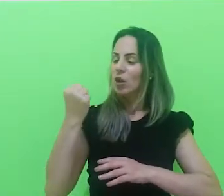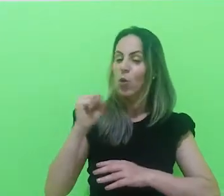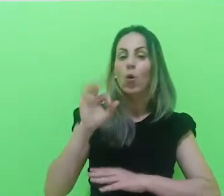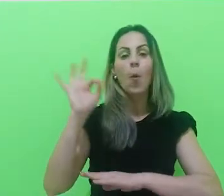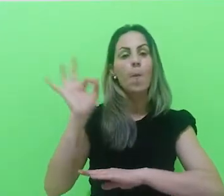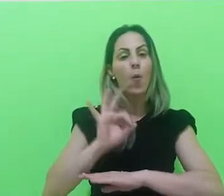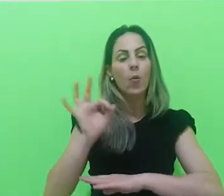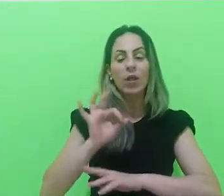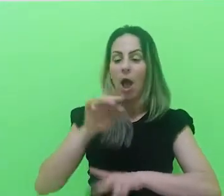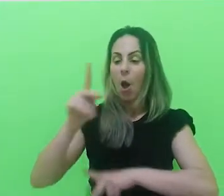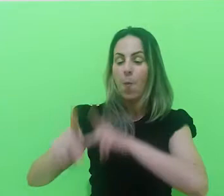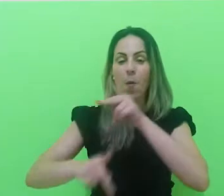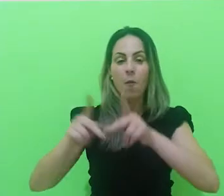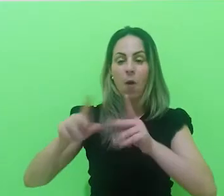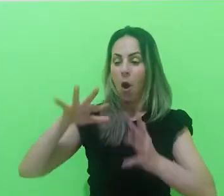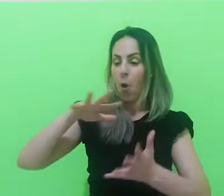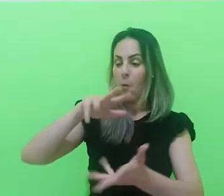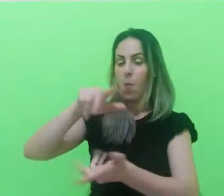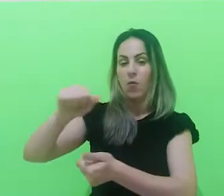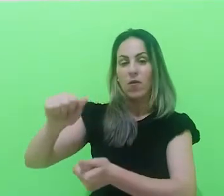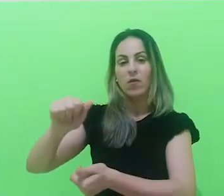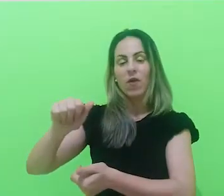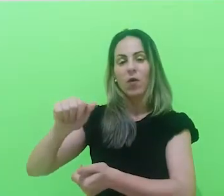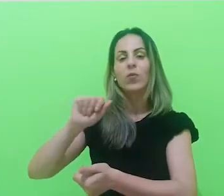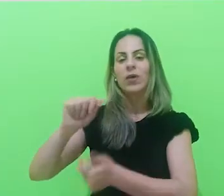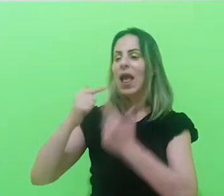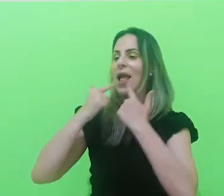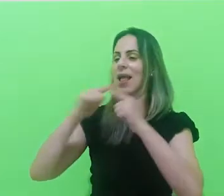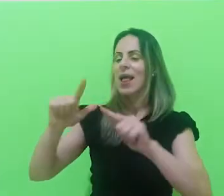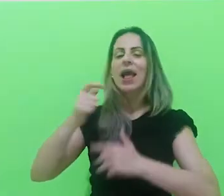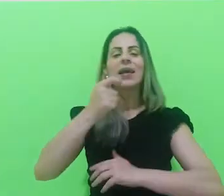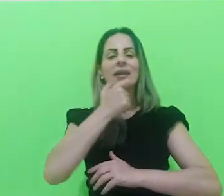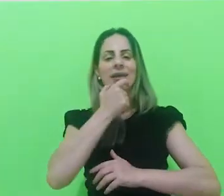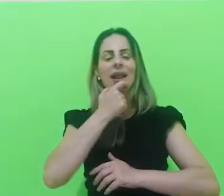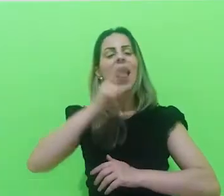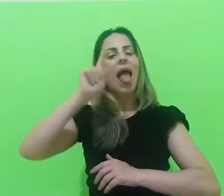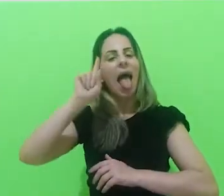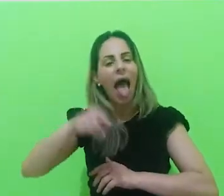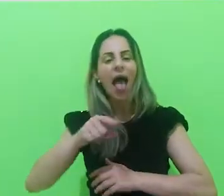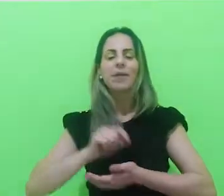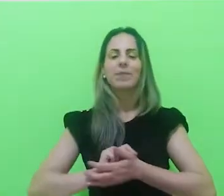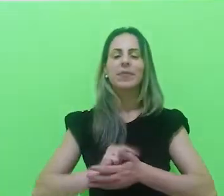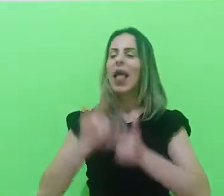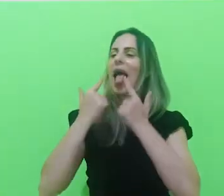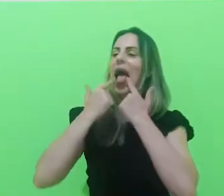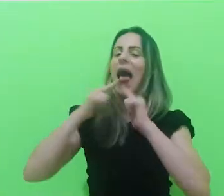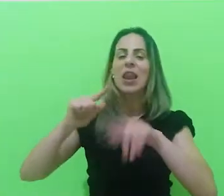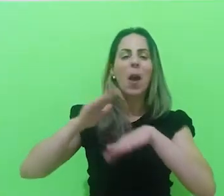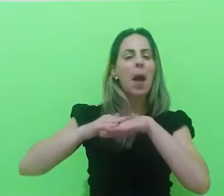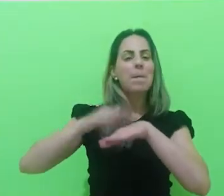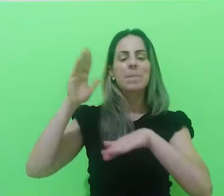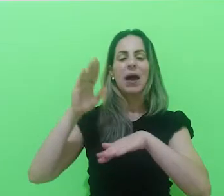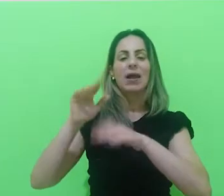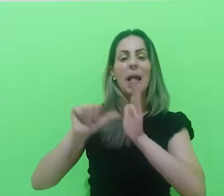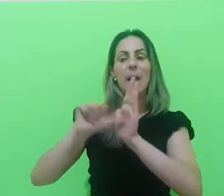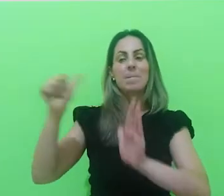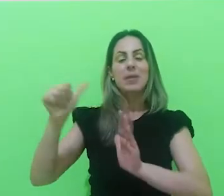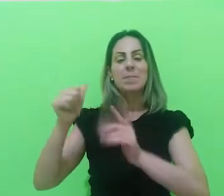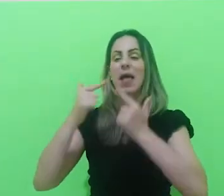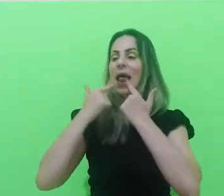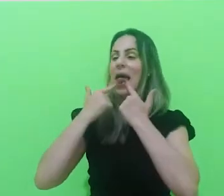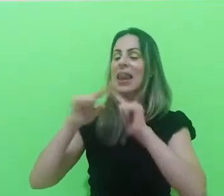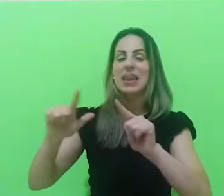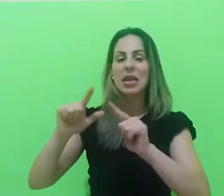58% da população mundial fala inglês. Então, inglês é sim a primeira língua mais